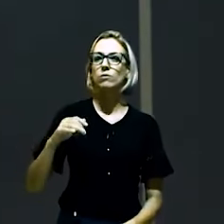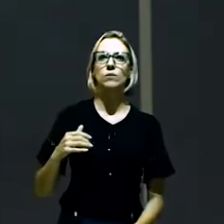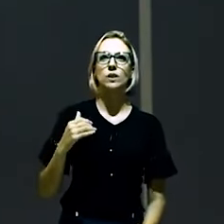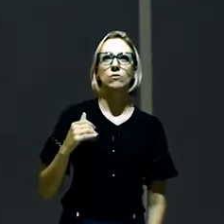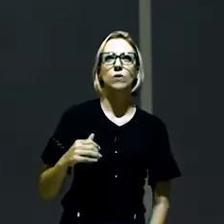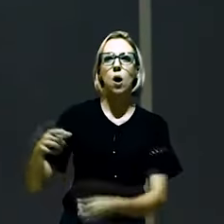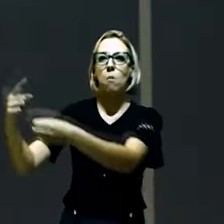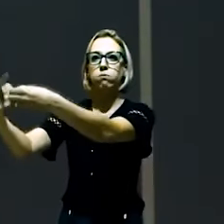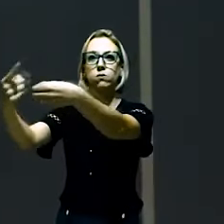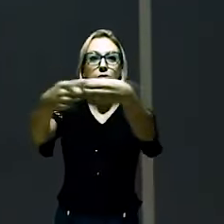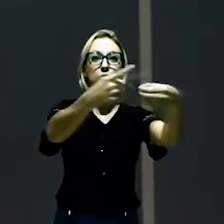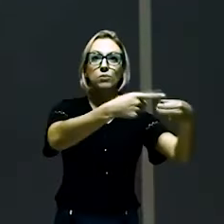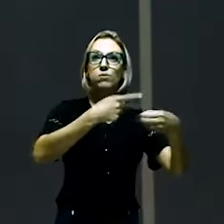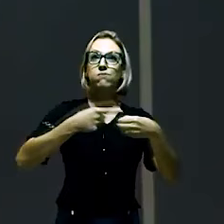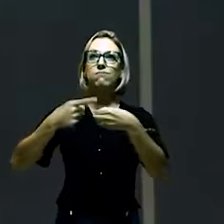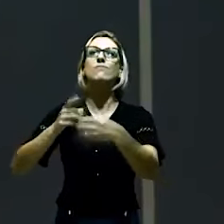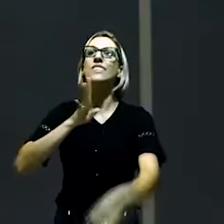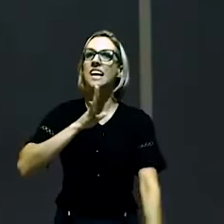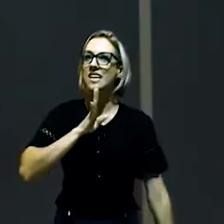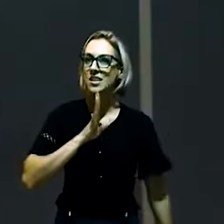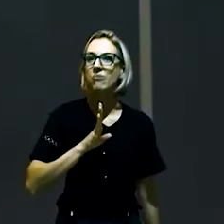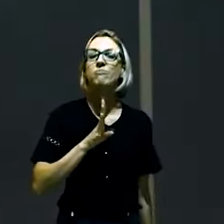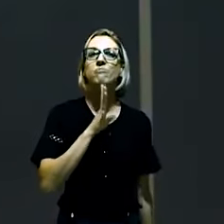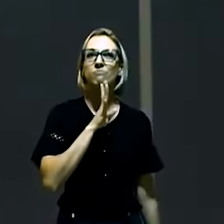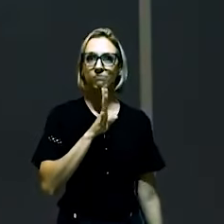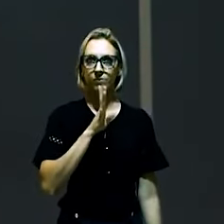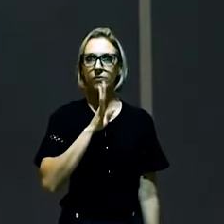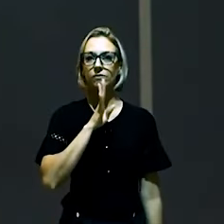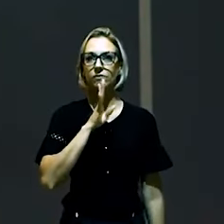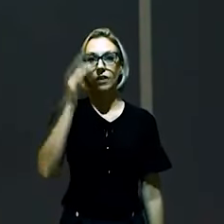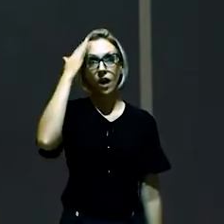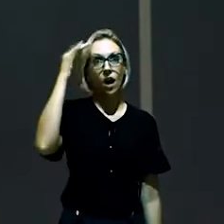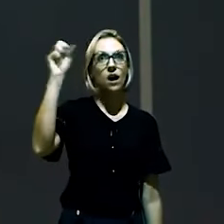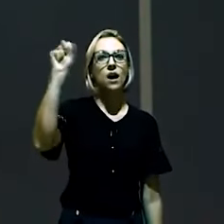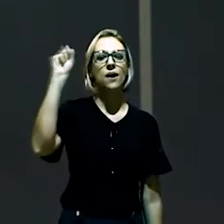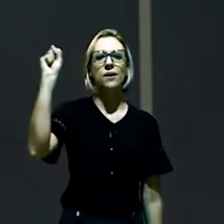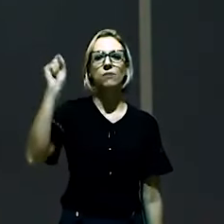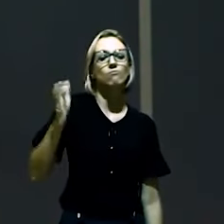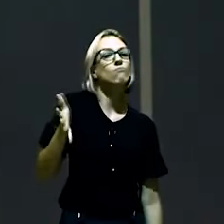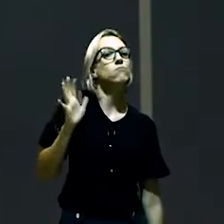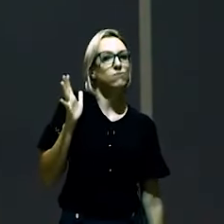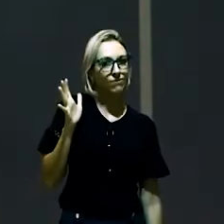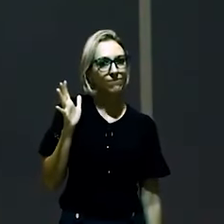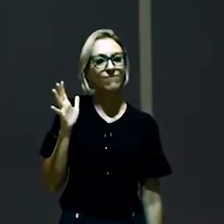Salomão já era rico quando assumiu, porque ele herdou então de Davi um império.